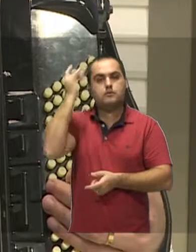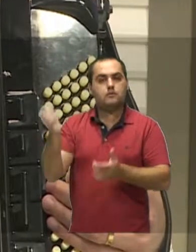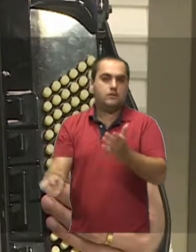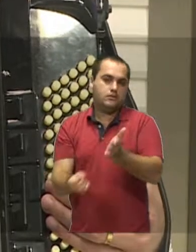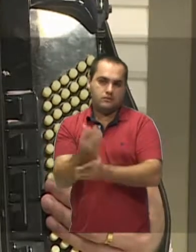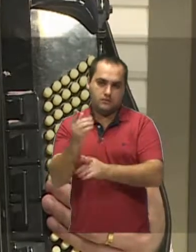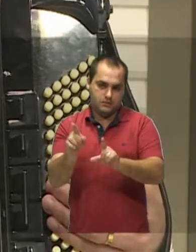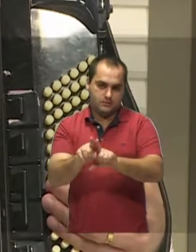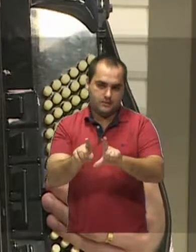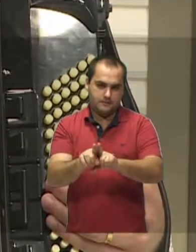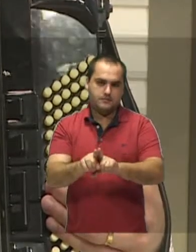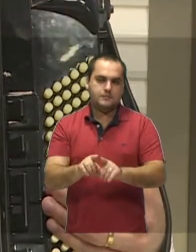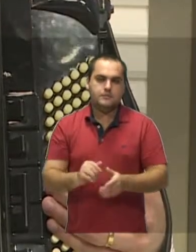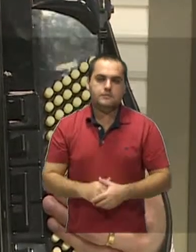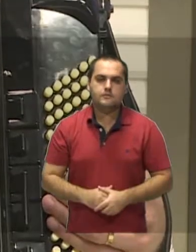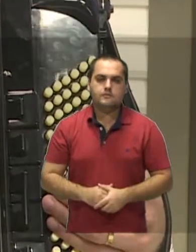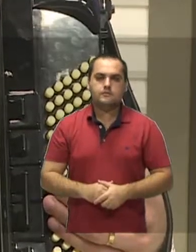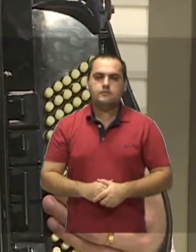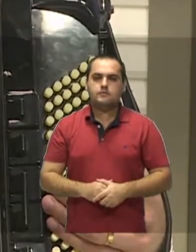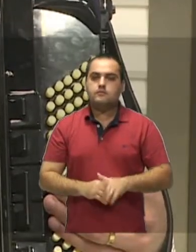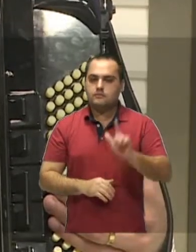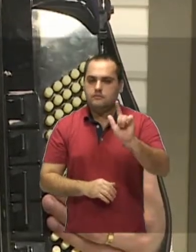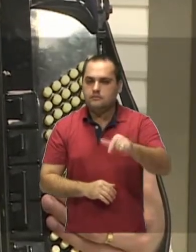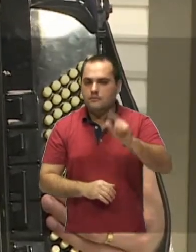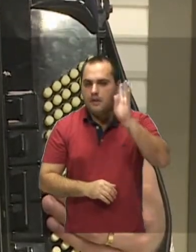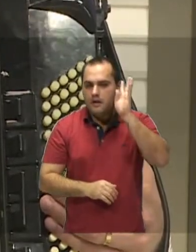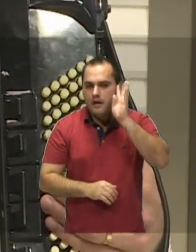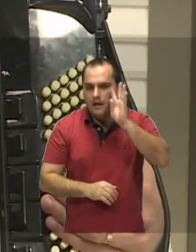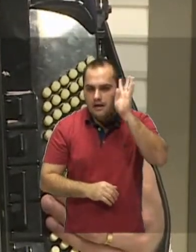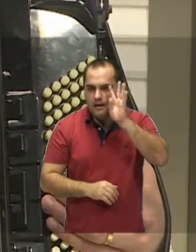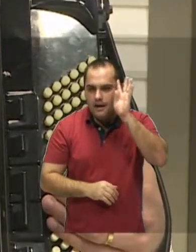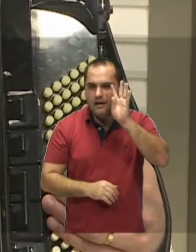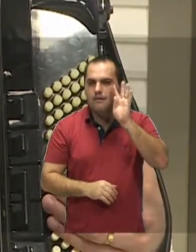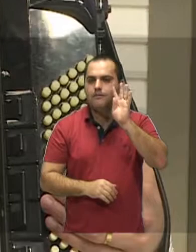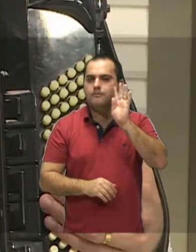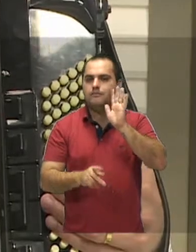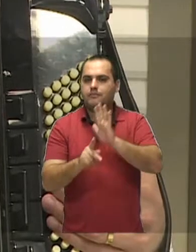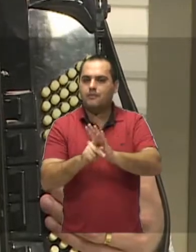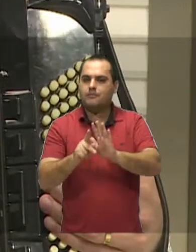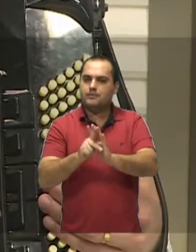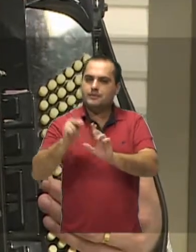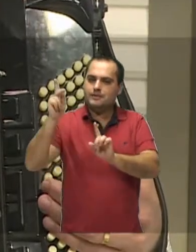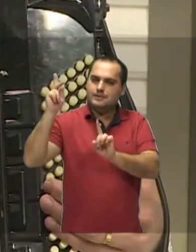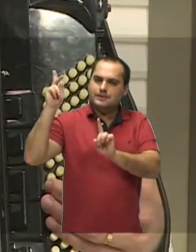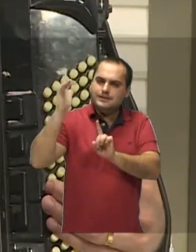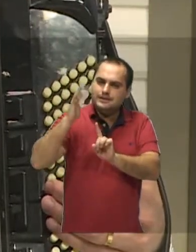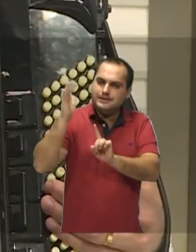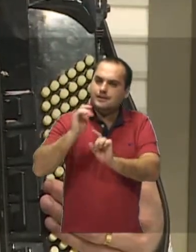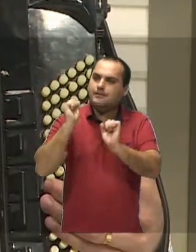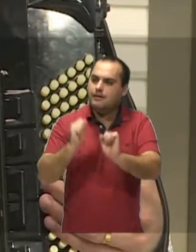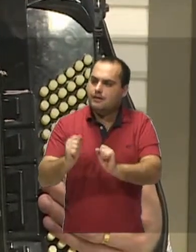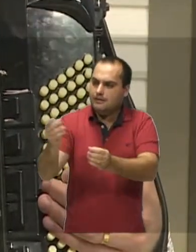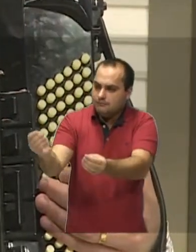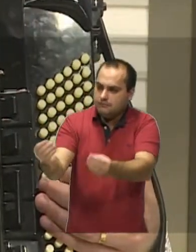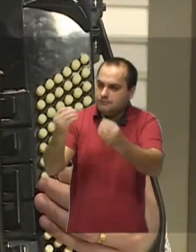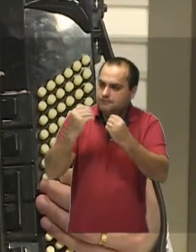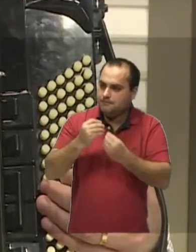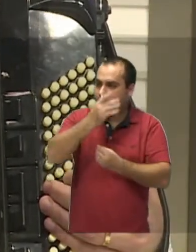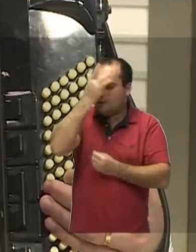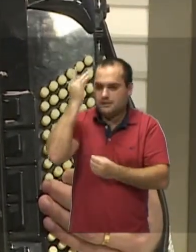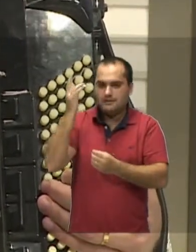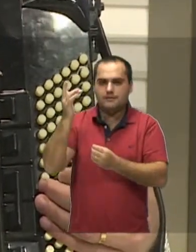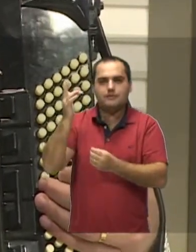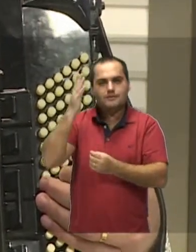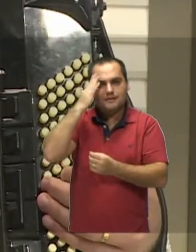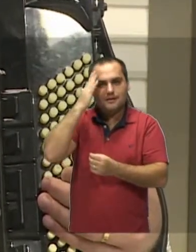compositores, né? E é muito legal essa troca, essa influência de poder gravar a música dos outros, né? Um grande músico que